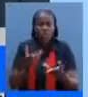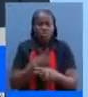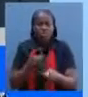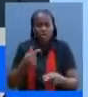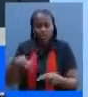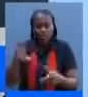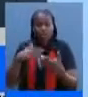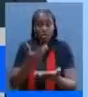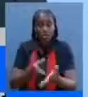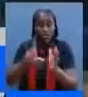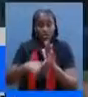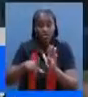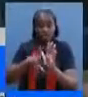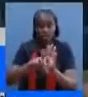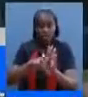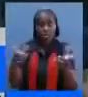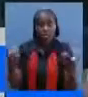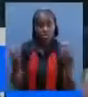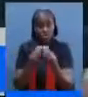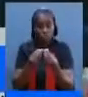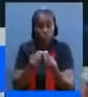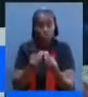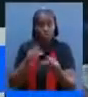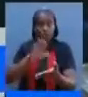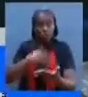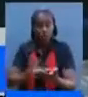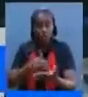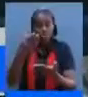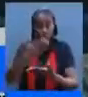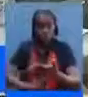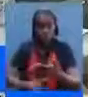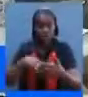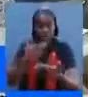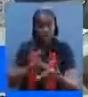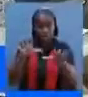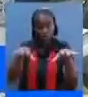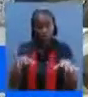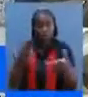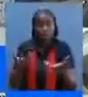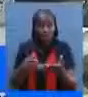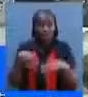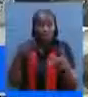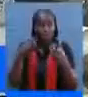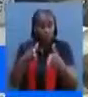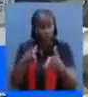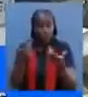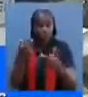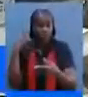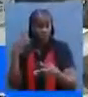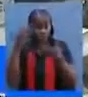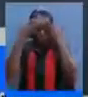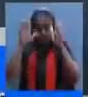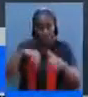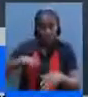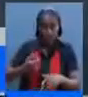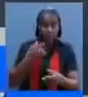lei e que se enquadra dentro de um conjunto de propostas e diplomas que vem apresentando ao Parlamento no sentido de contribuir para a qualificação da democracia cabo-verdiana